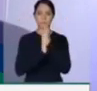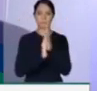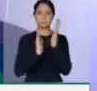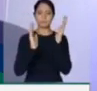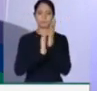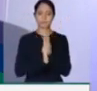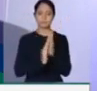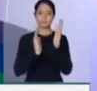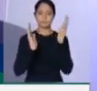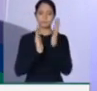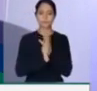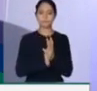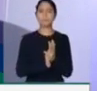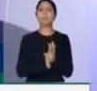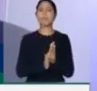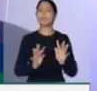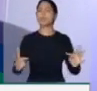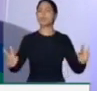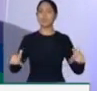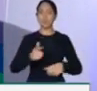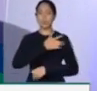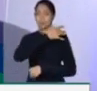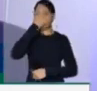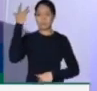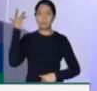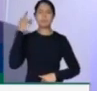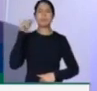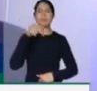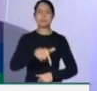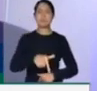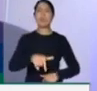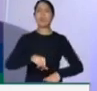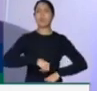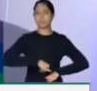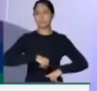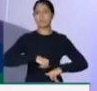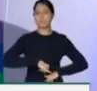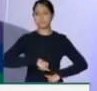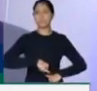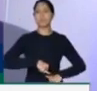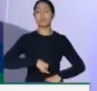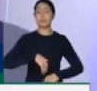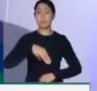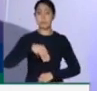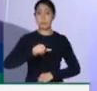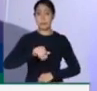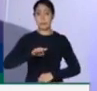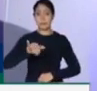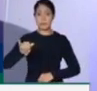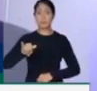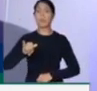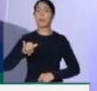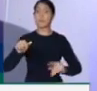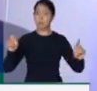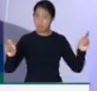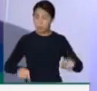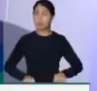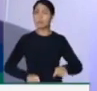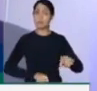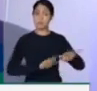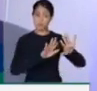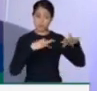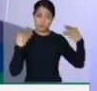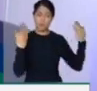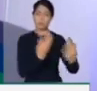ao MAB, que luta para fazer com que se cumpra pelo menos o ressarcimento do prejuízo que as